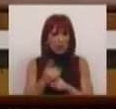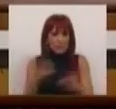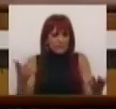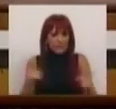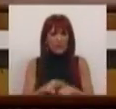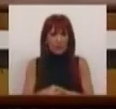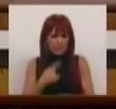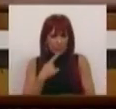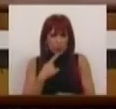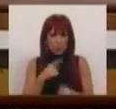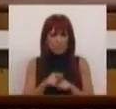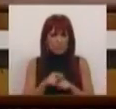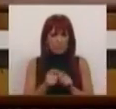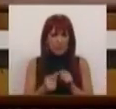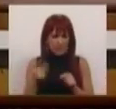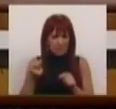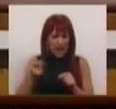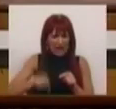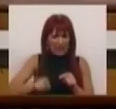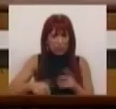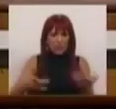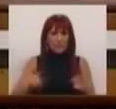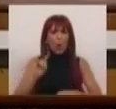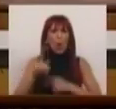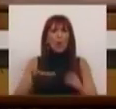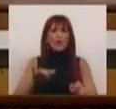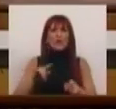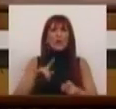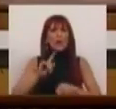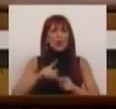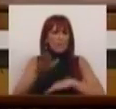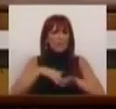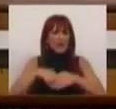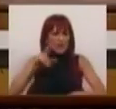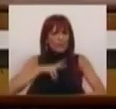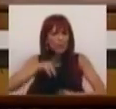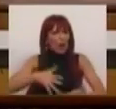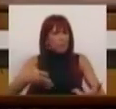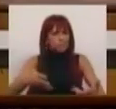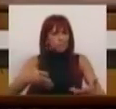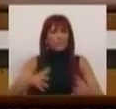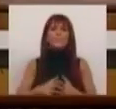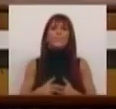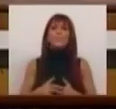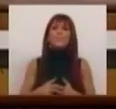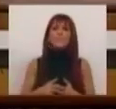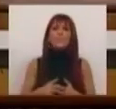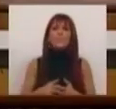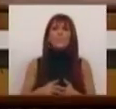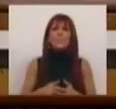sejam significativamente mais baratos do que os que são produzidos em Portugal.